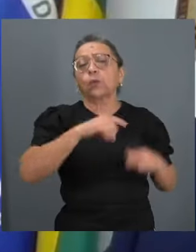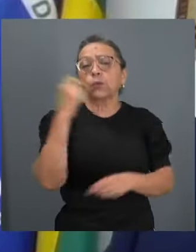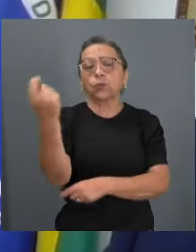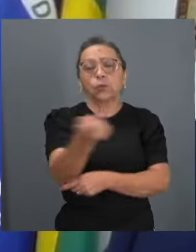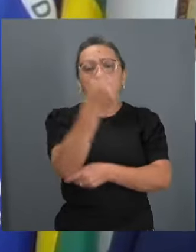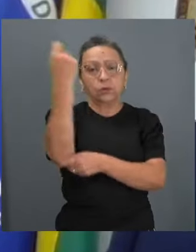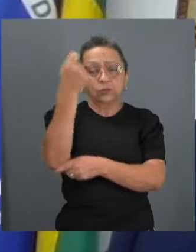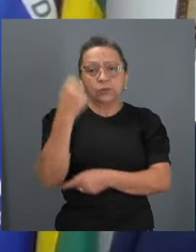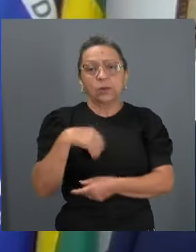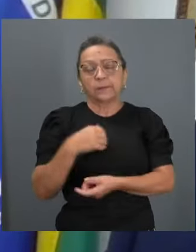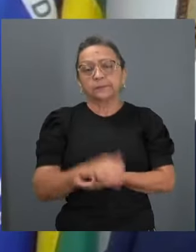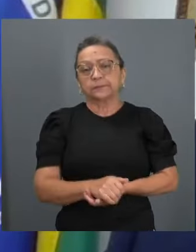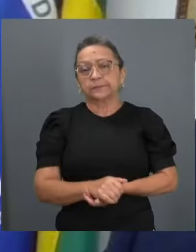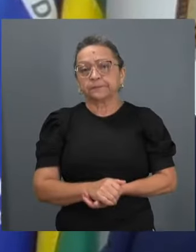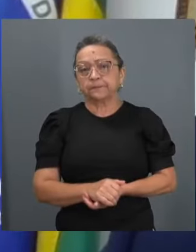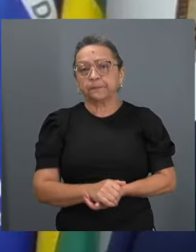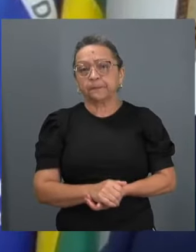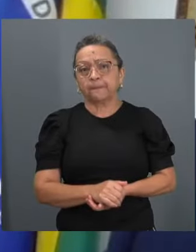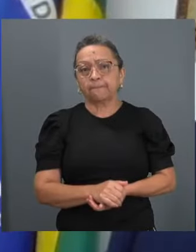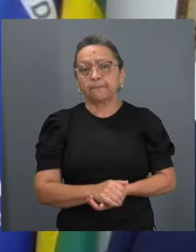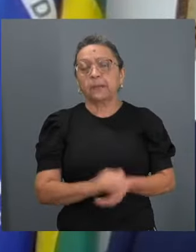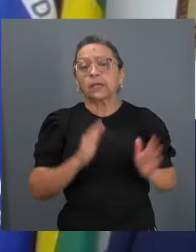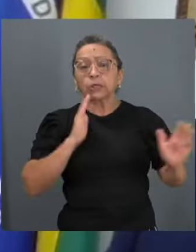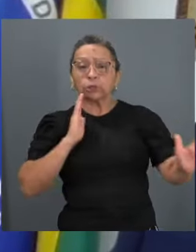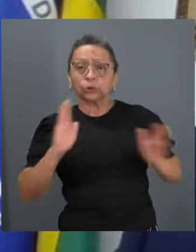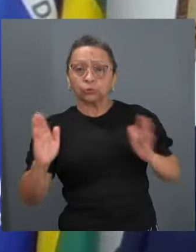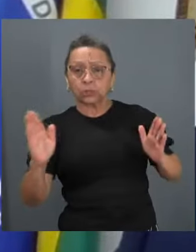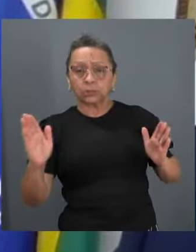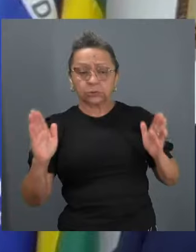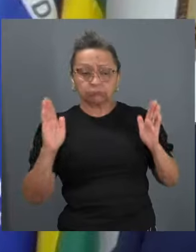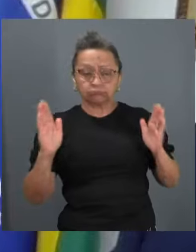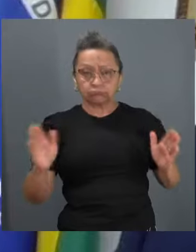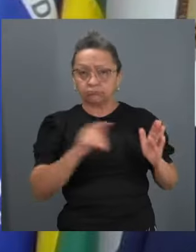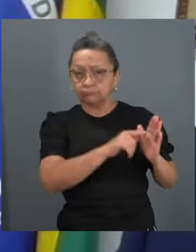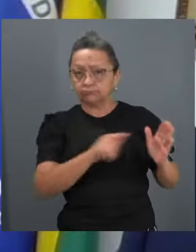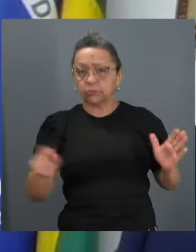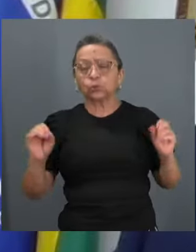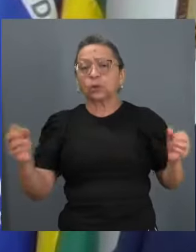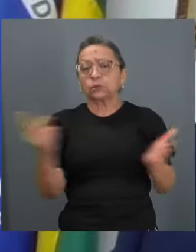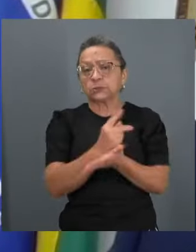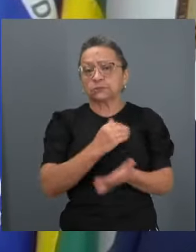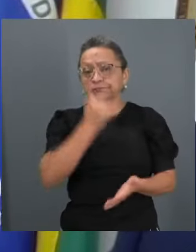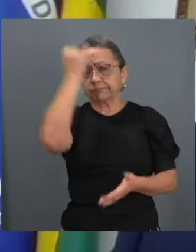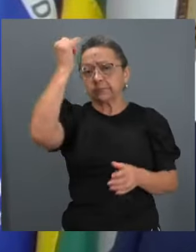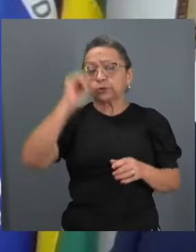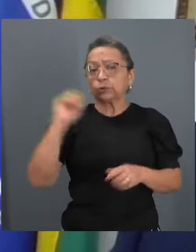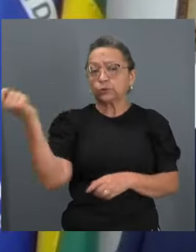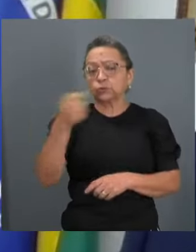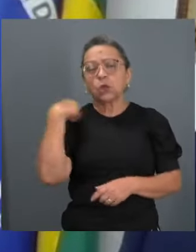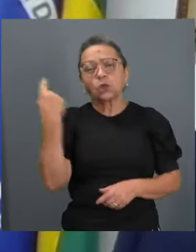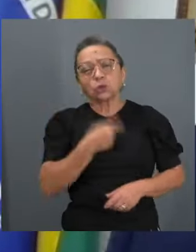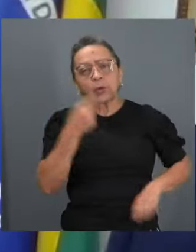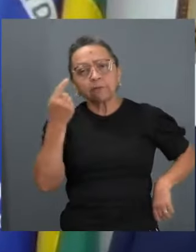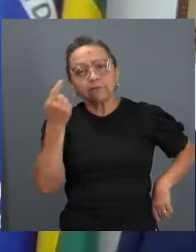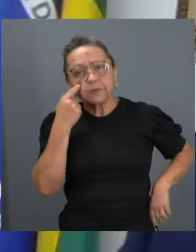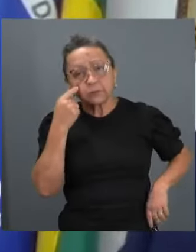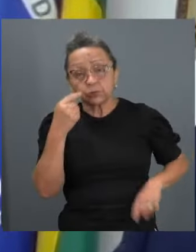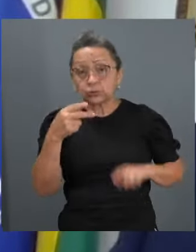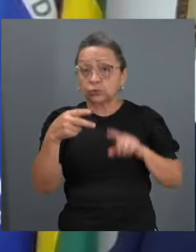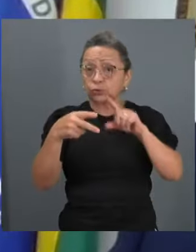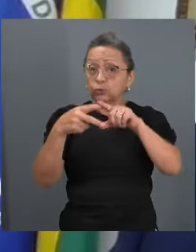do Sul. E durante esse período dessa catástrofe, nós vimos aí dois